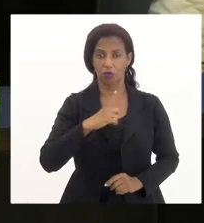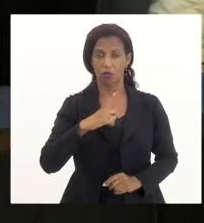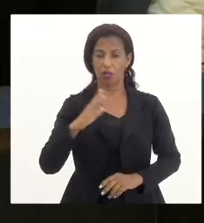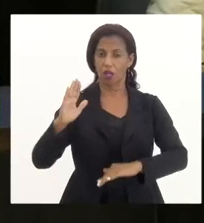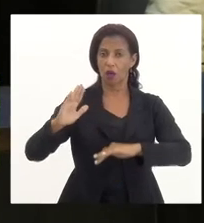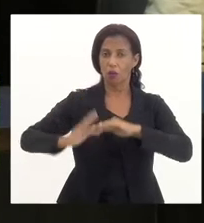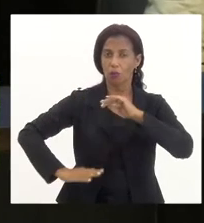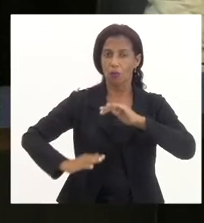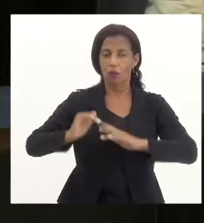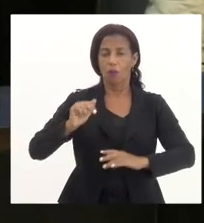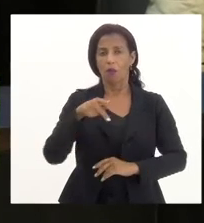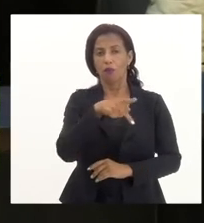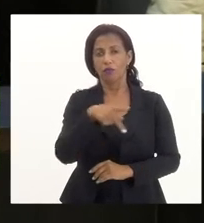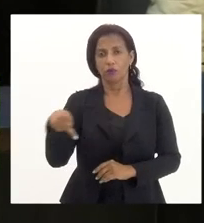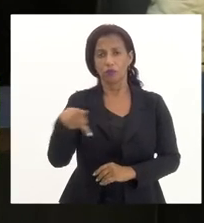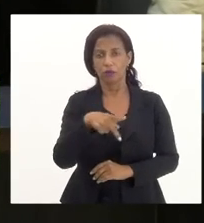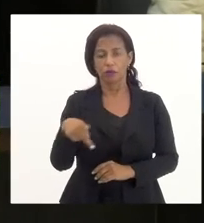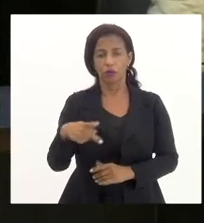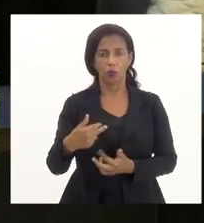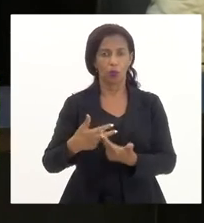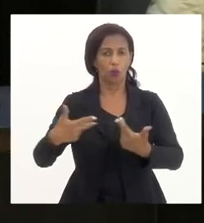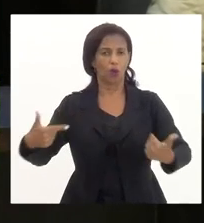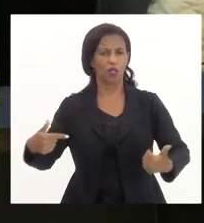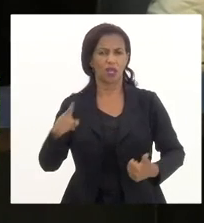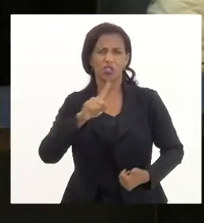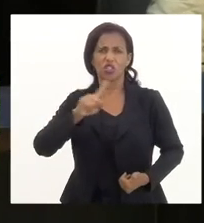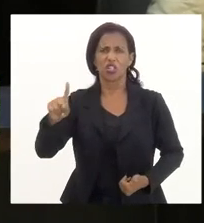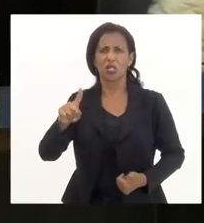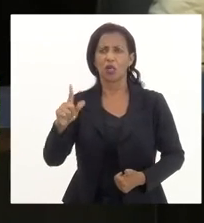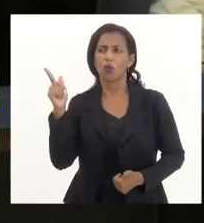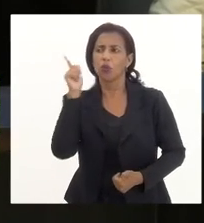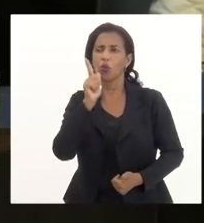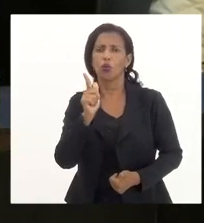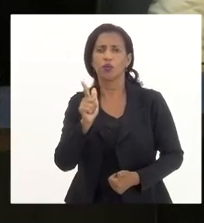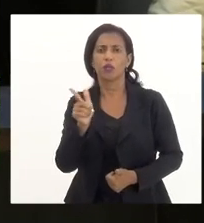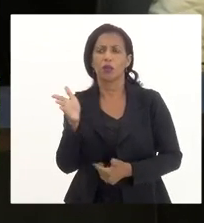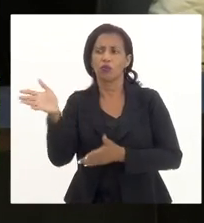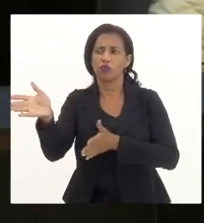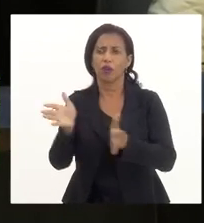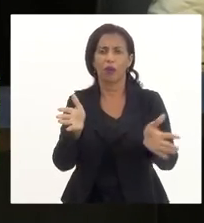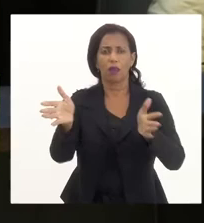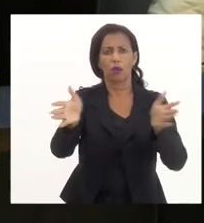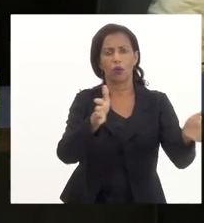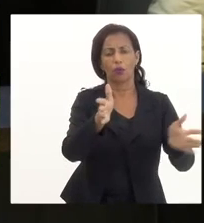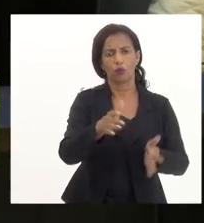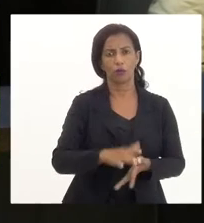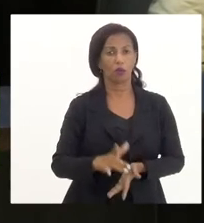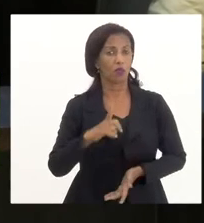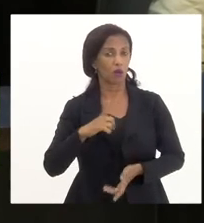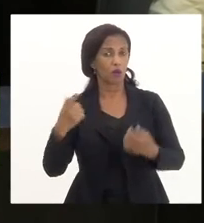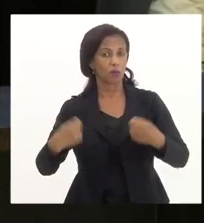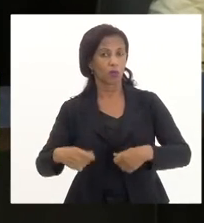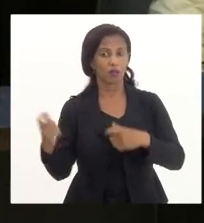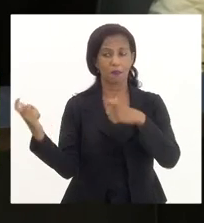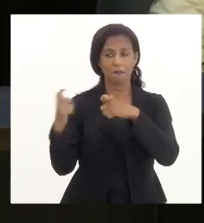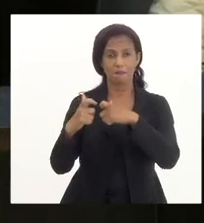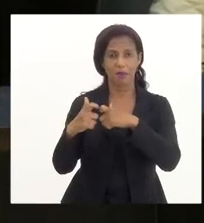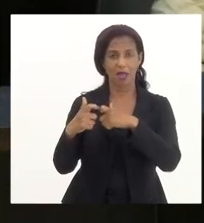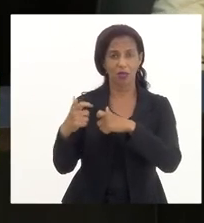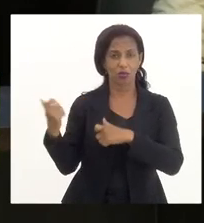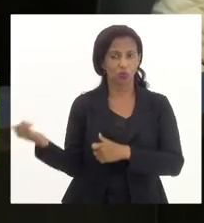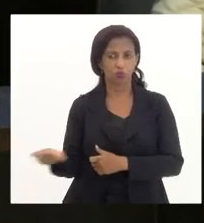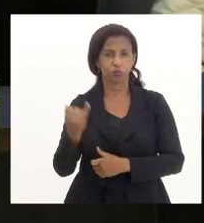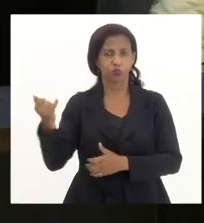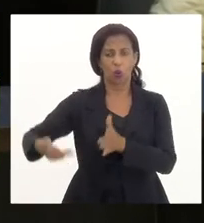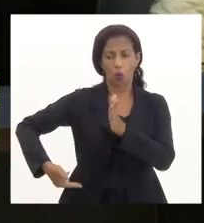professor de qualidade sala de aula e não aquele que não conseguiu estar em outros lugares eu quero que tenhamos médicos de